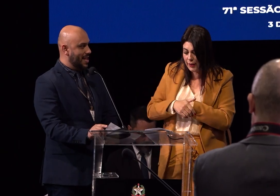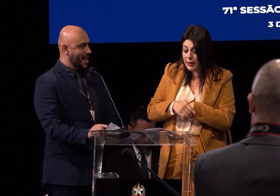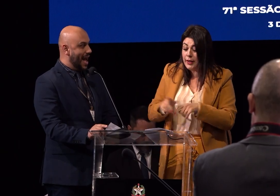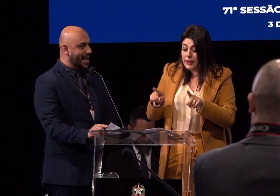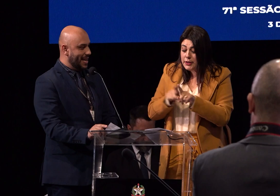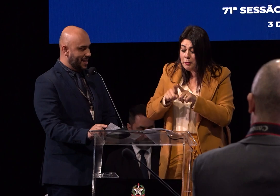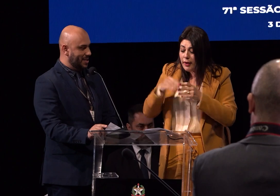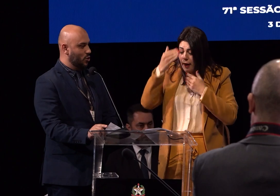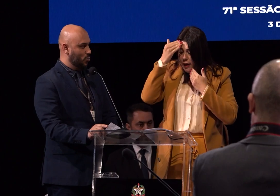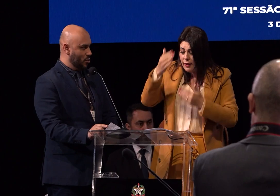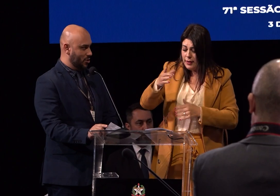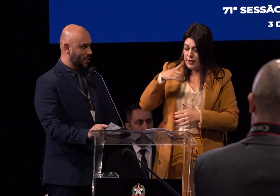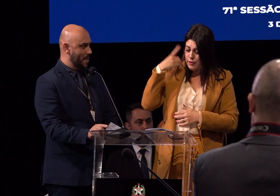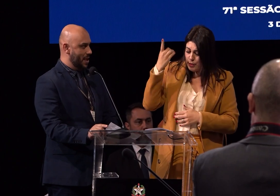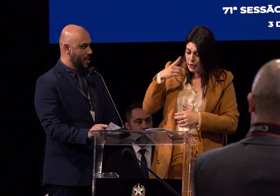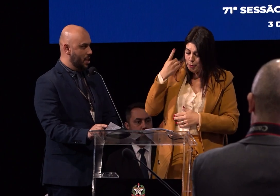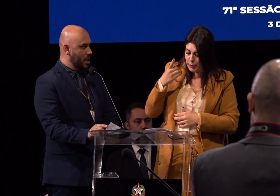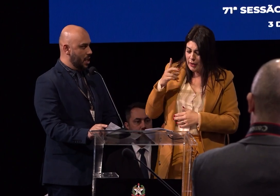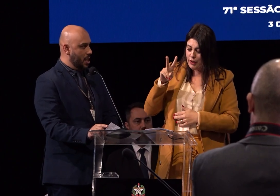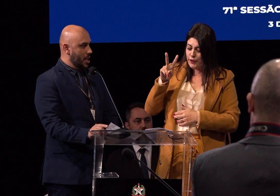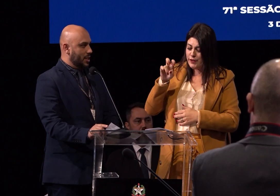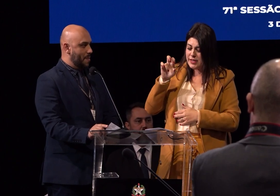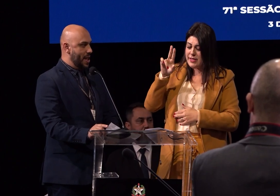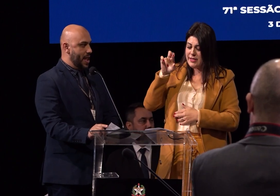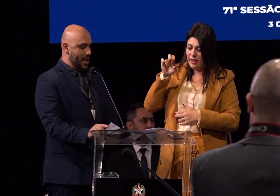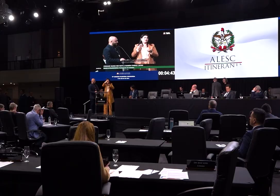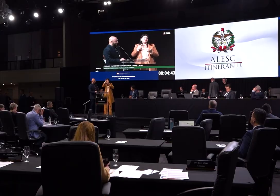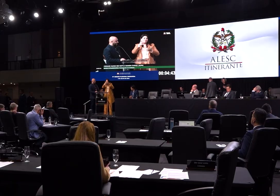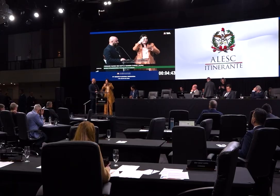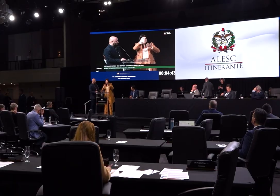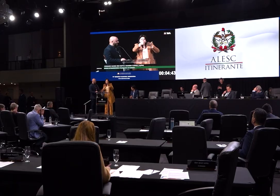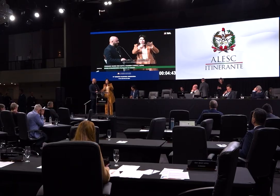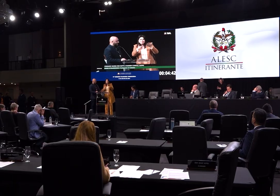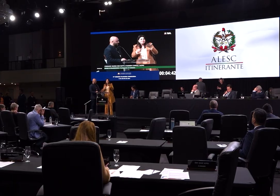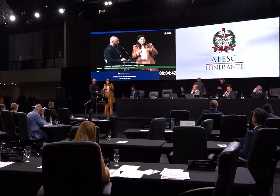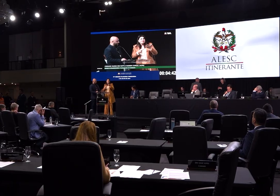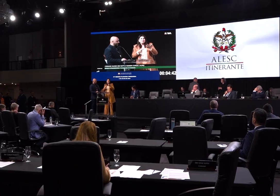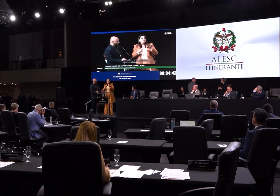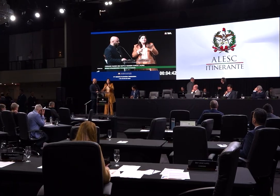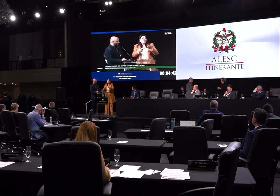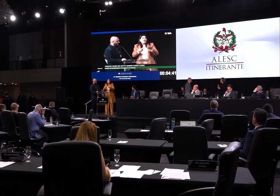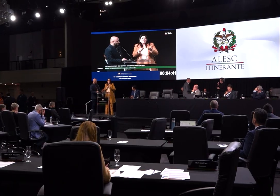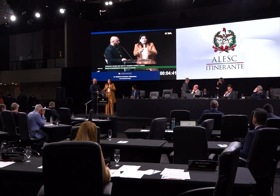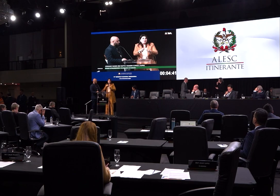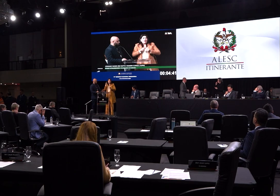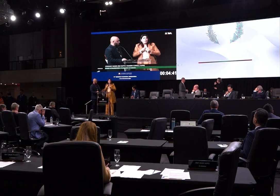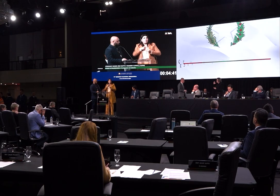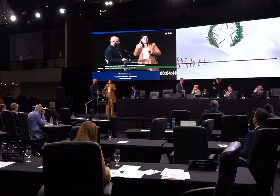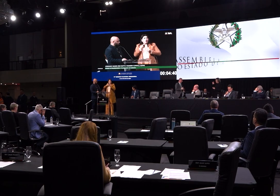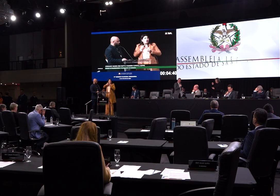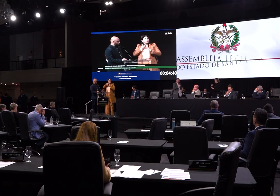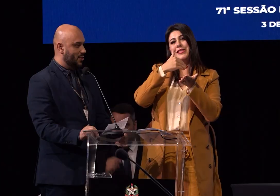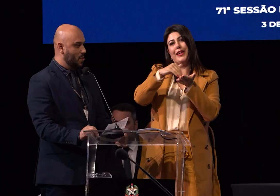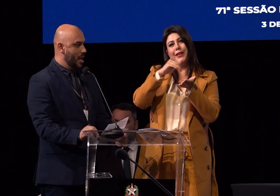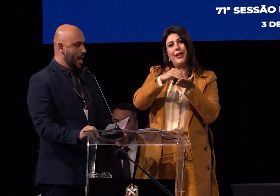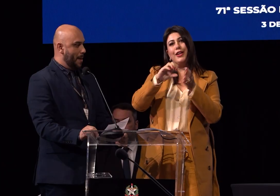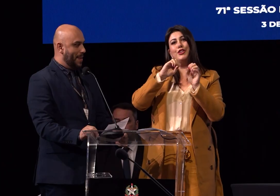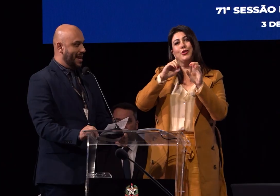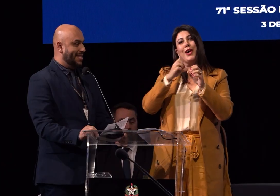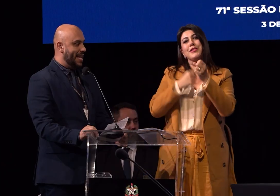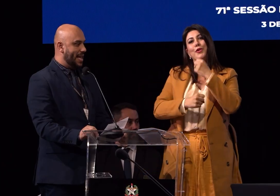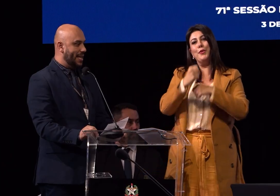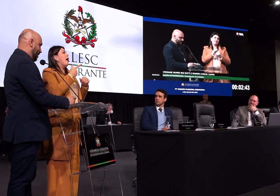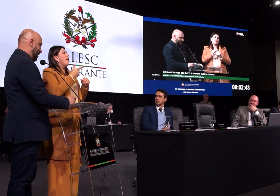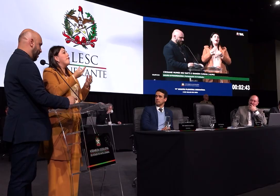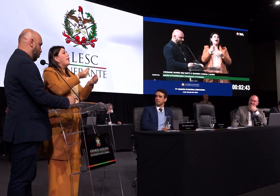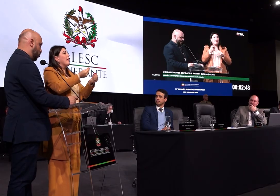Lagunense de Pais e Amigos dos Surdos, Cristiane Batti, apresentou a instituição e contou com o auxílio de um tradutor de